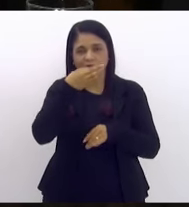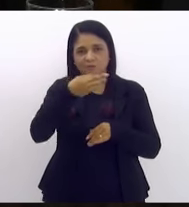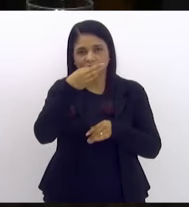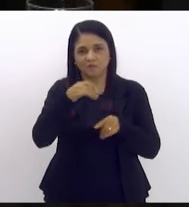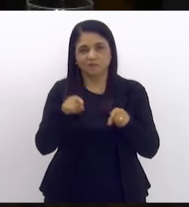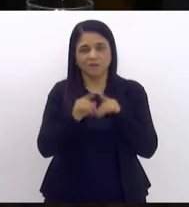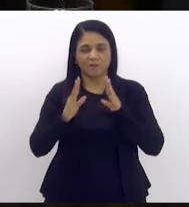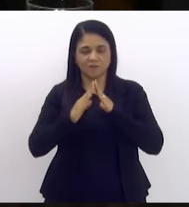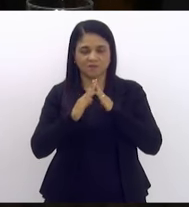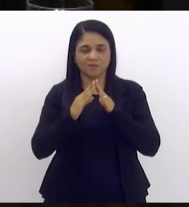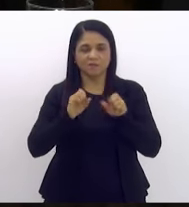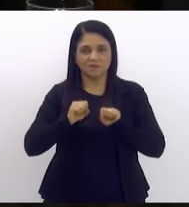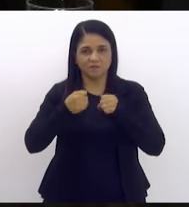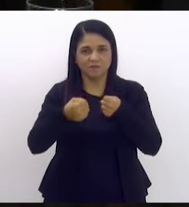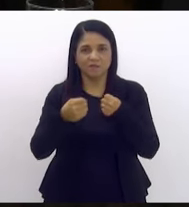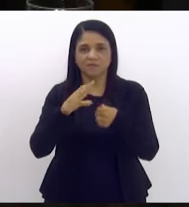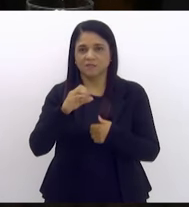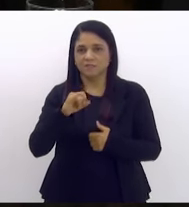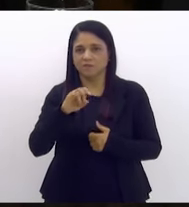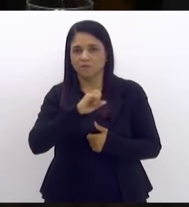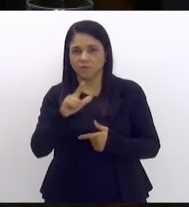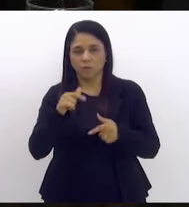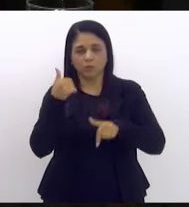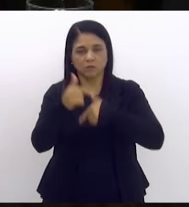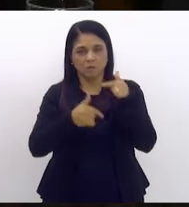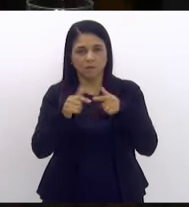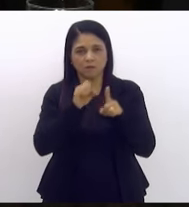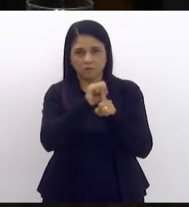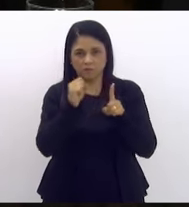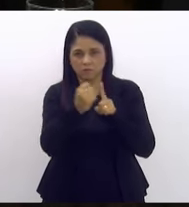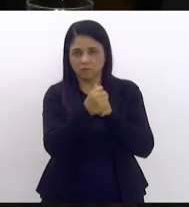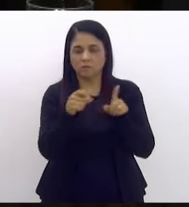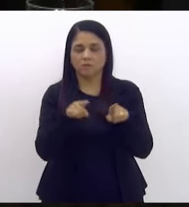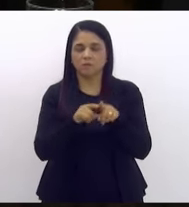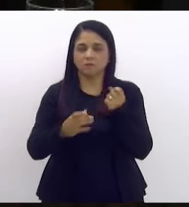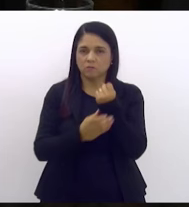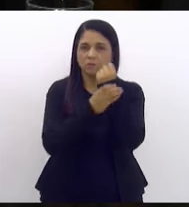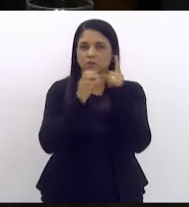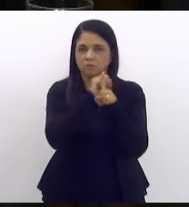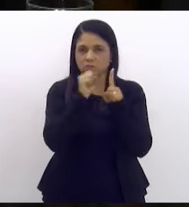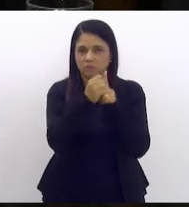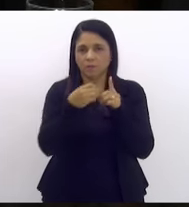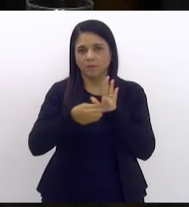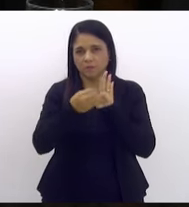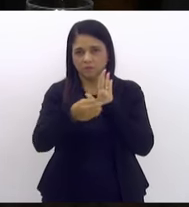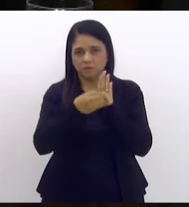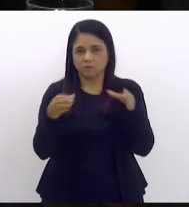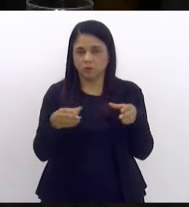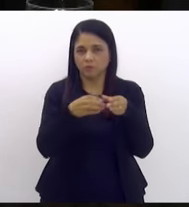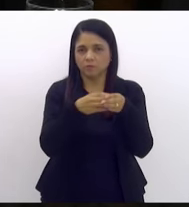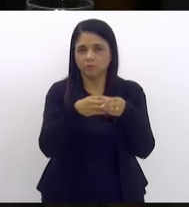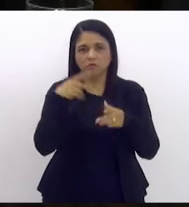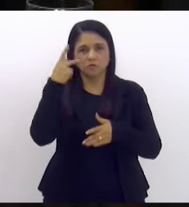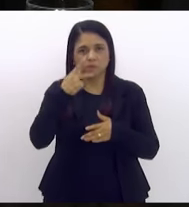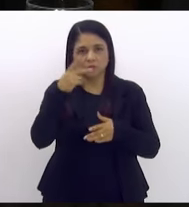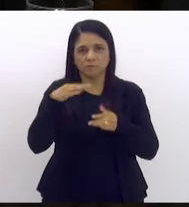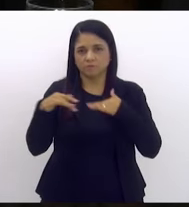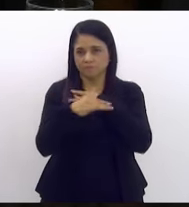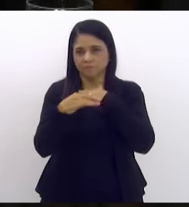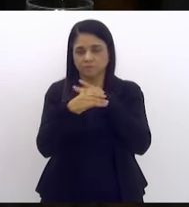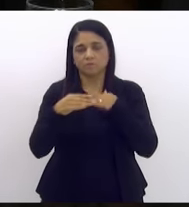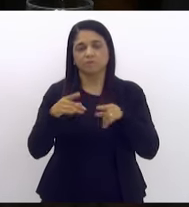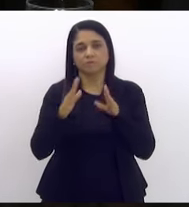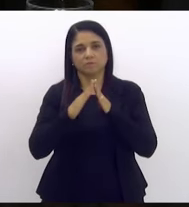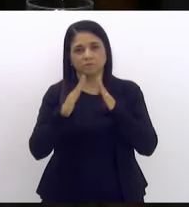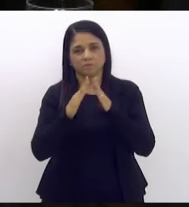Fundiários, Defesa Civil, de Trabalho, Legislação Social e Seguridade Social. Para emitir parecer pela Comissão de Política Urbana e